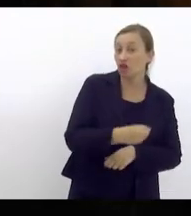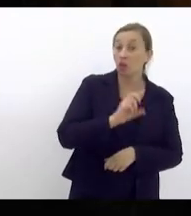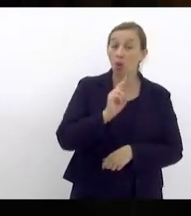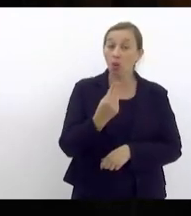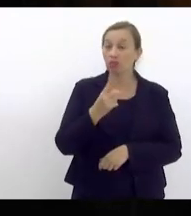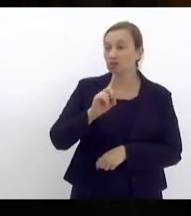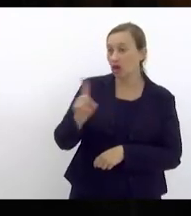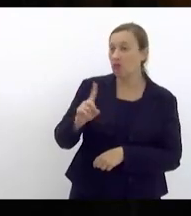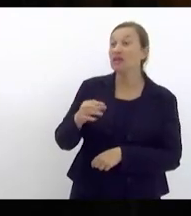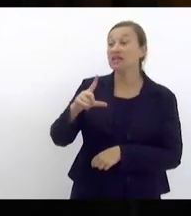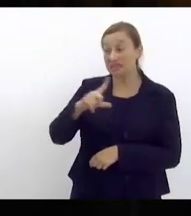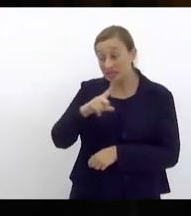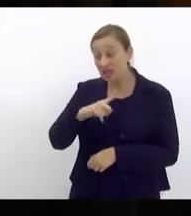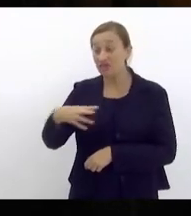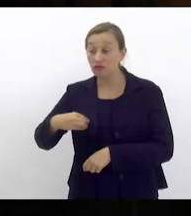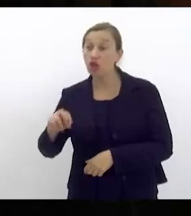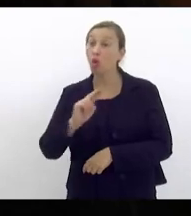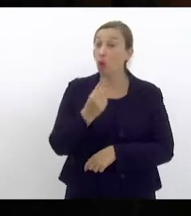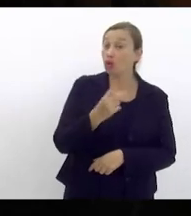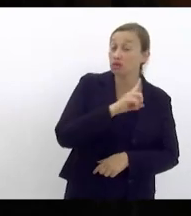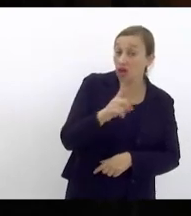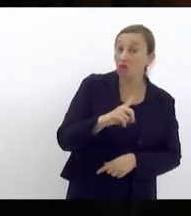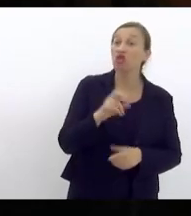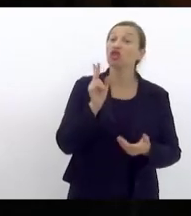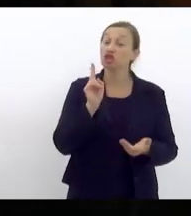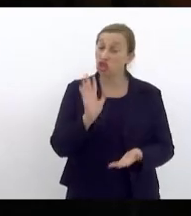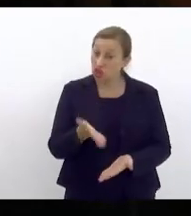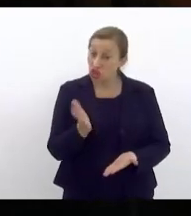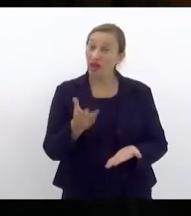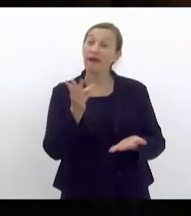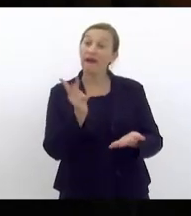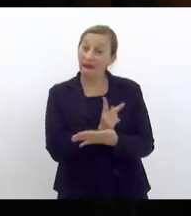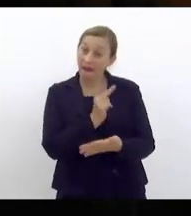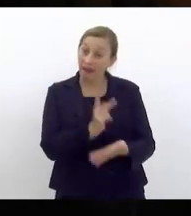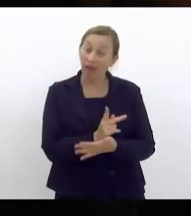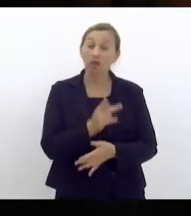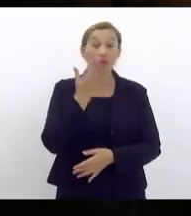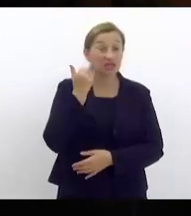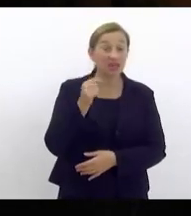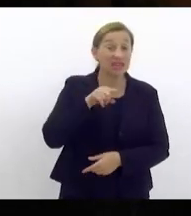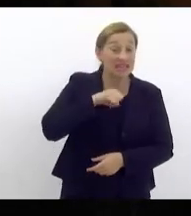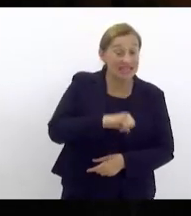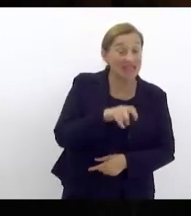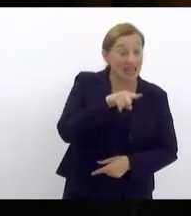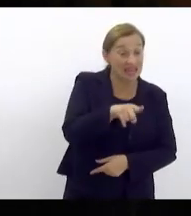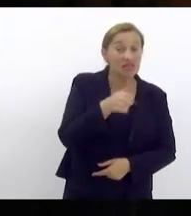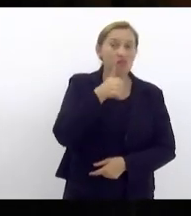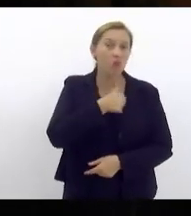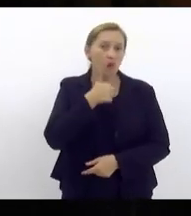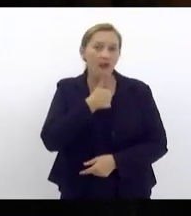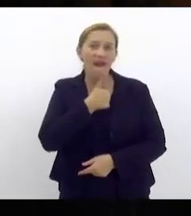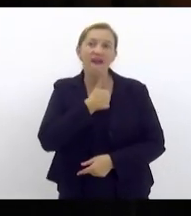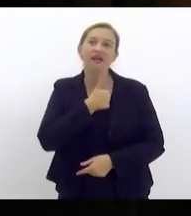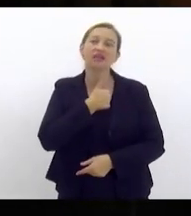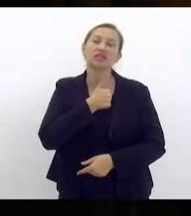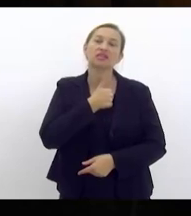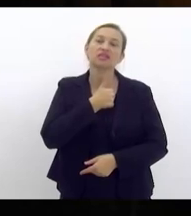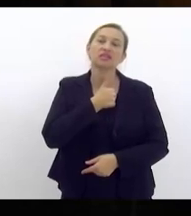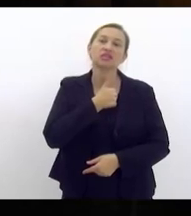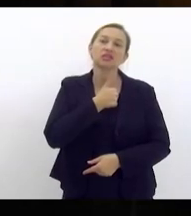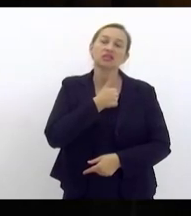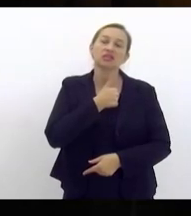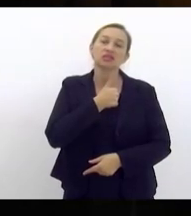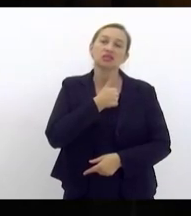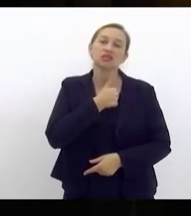filhos porque isso já seria uma prerrogativa para que essas mulheres fossem eh fossem